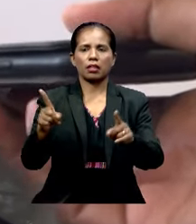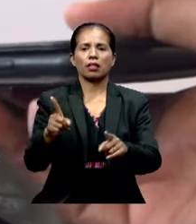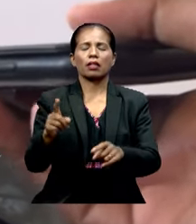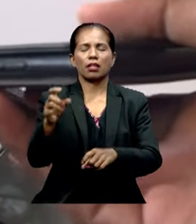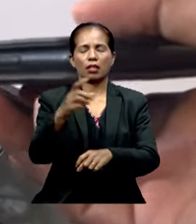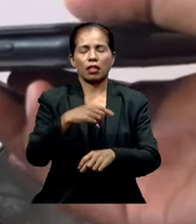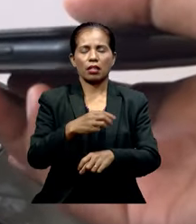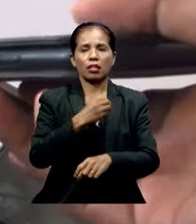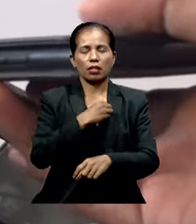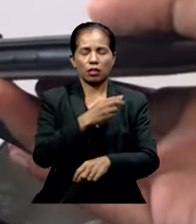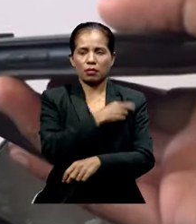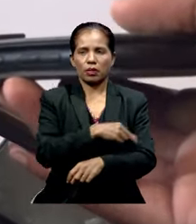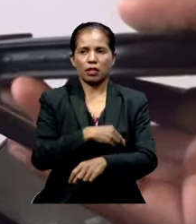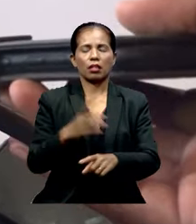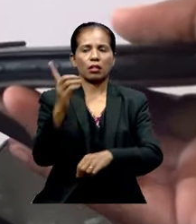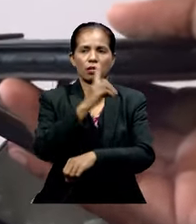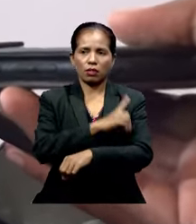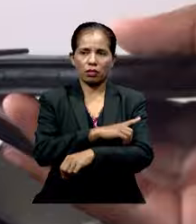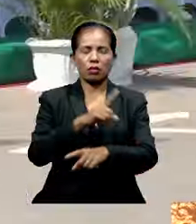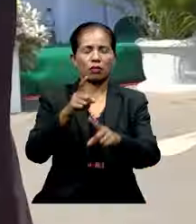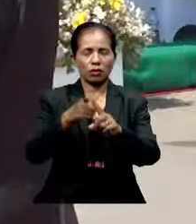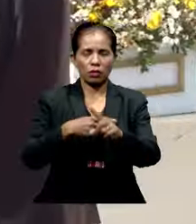e então Lorenzelo, se for Lorenzelo.